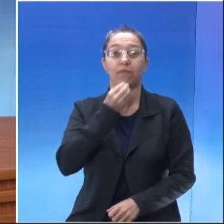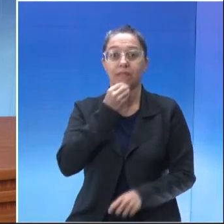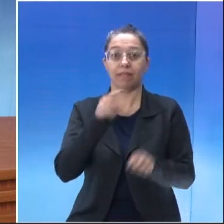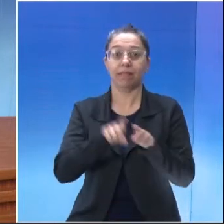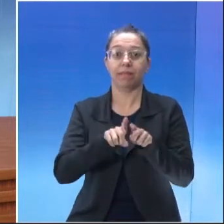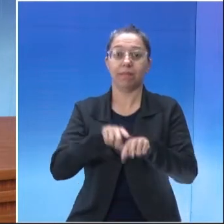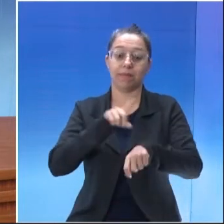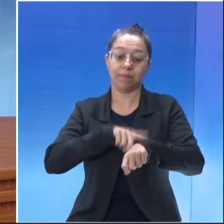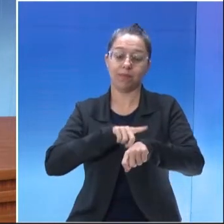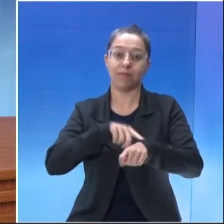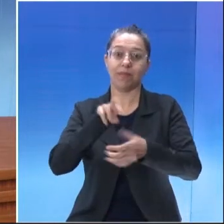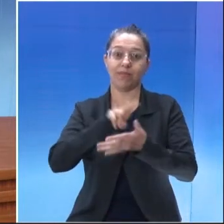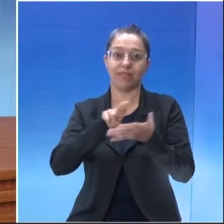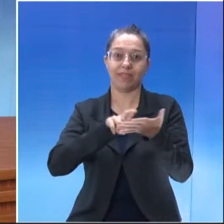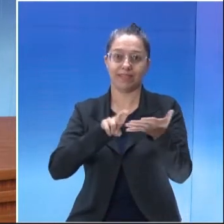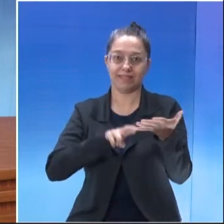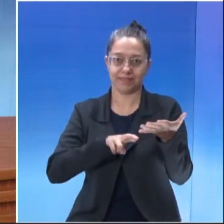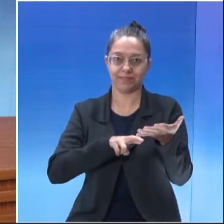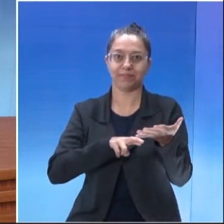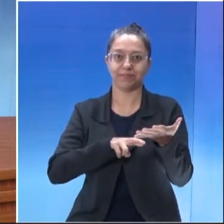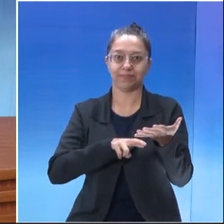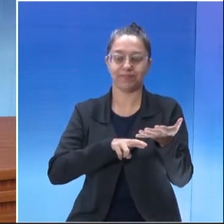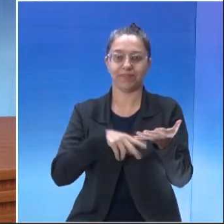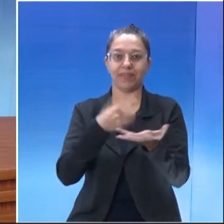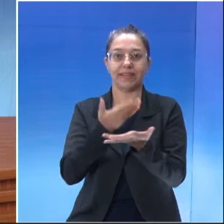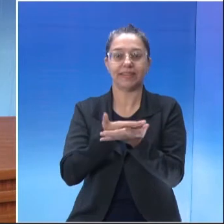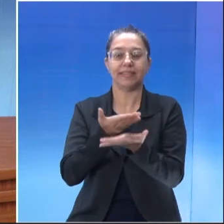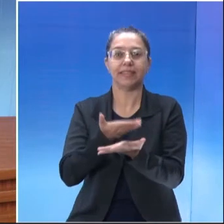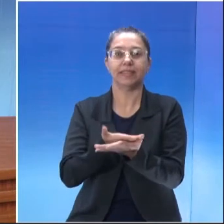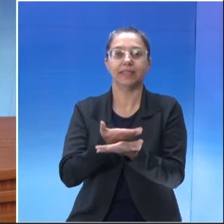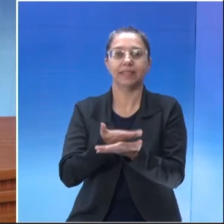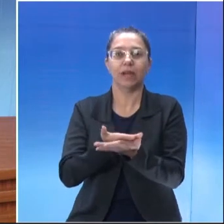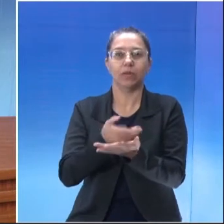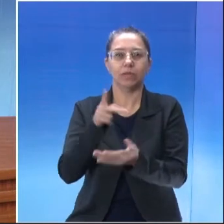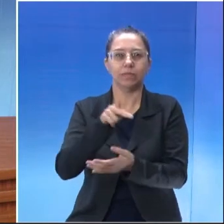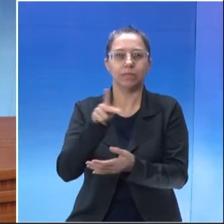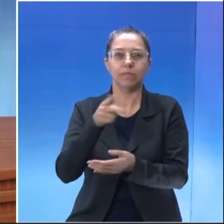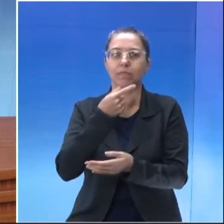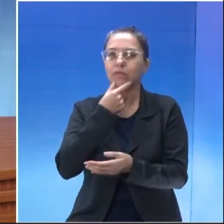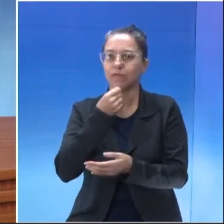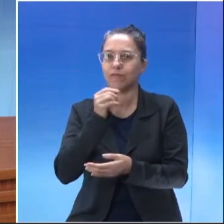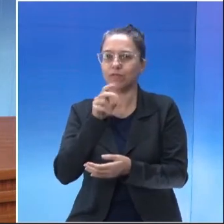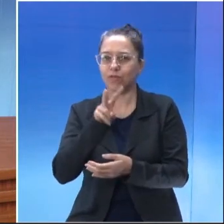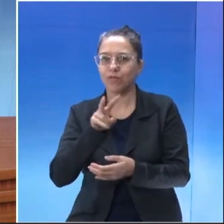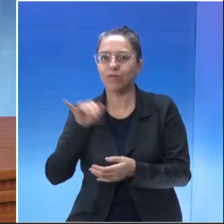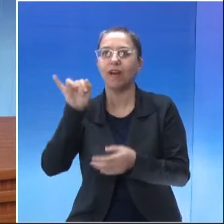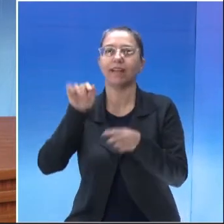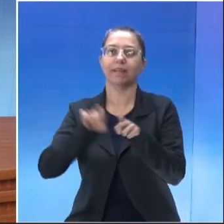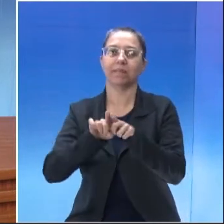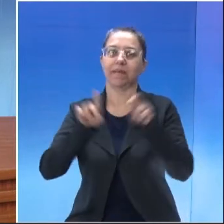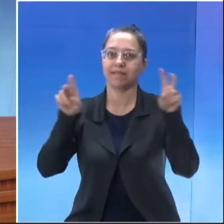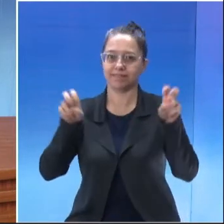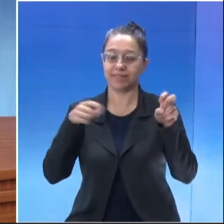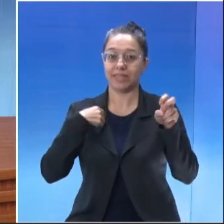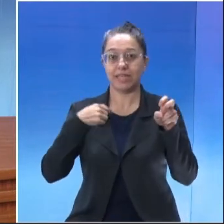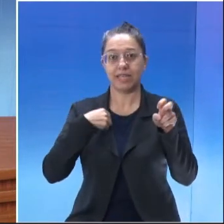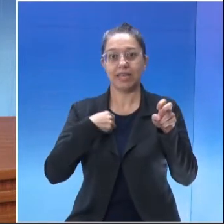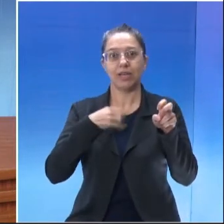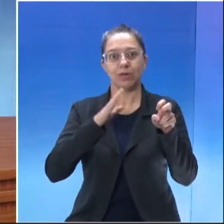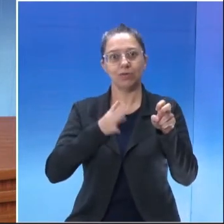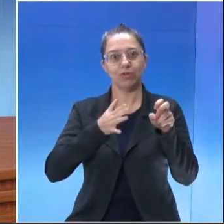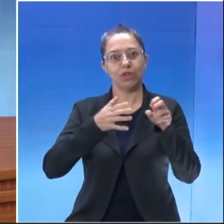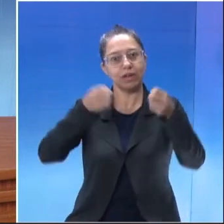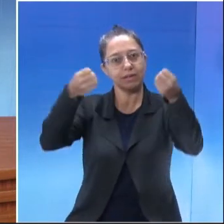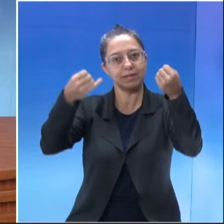redação. Olha aí, com o professor, né, nas aulas aqui, ele já vai trabalhar esses assuntos também e eu vou adiantar que